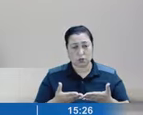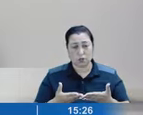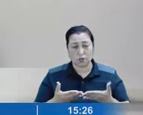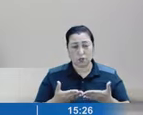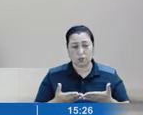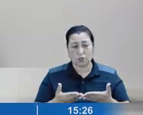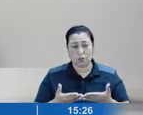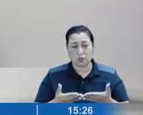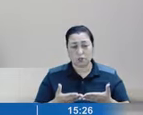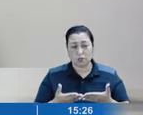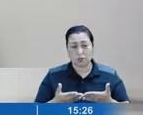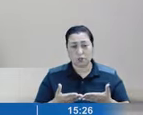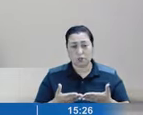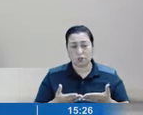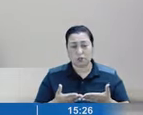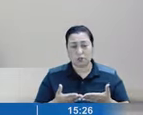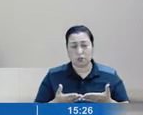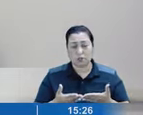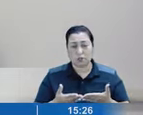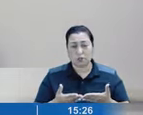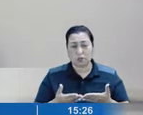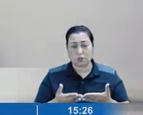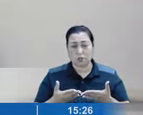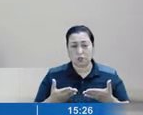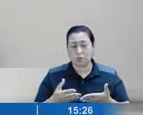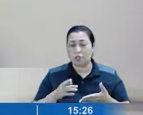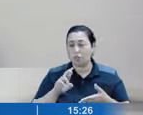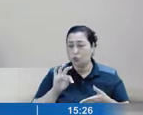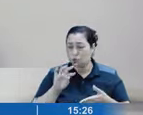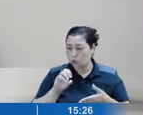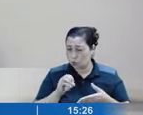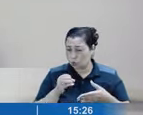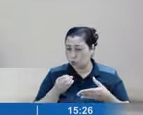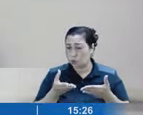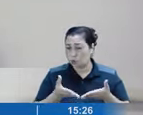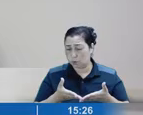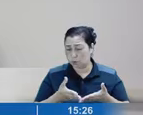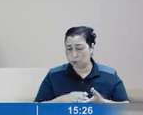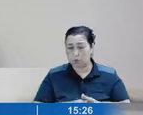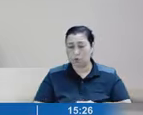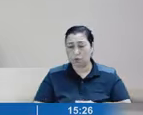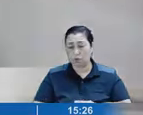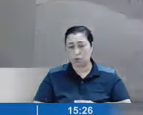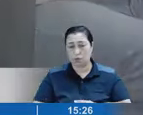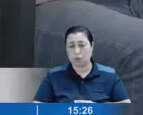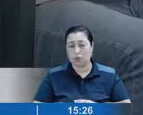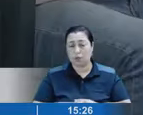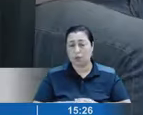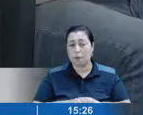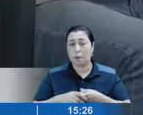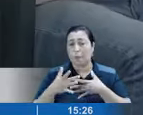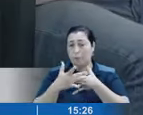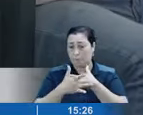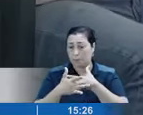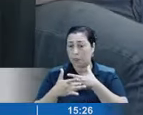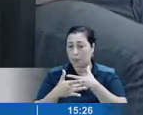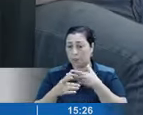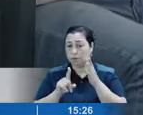Preta Gil não era um adenocarcinoma, porque ele era do reto mesmo, né? Os exames,